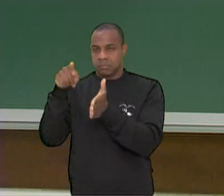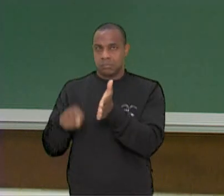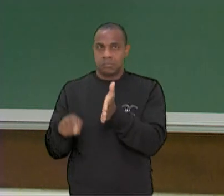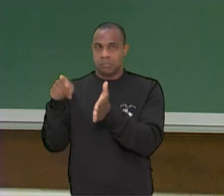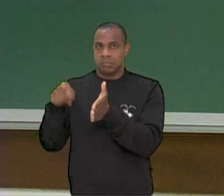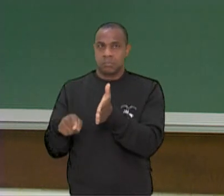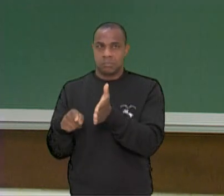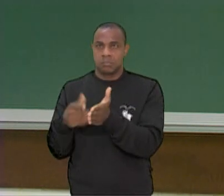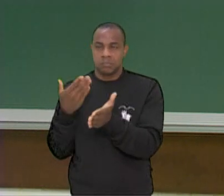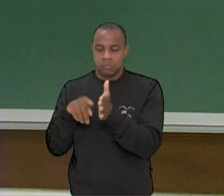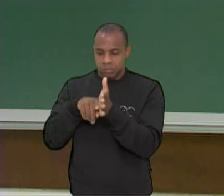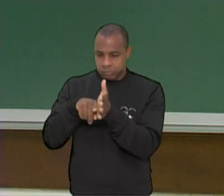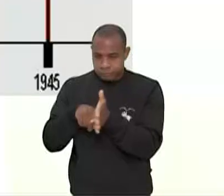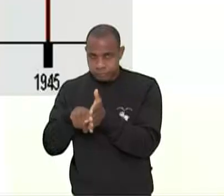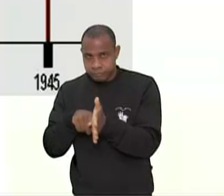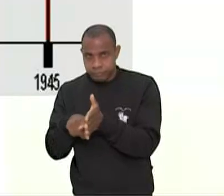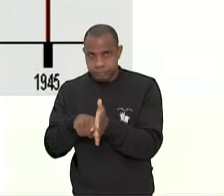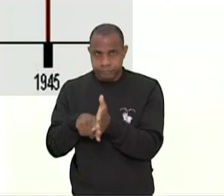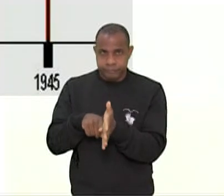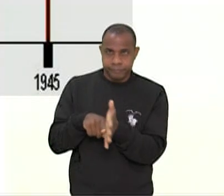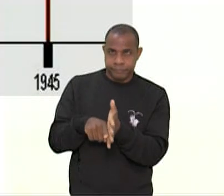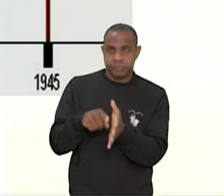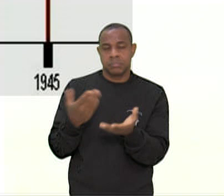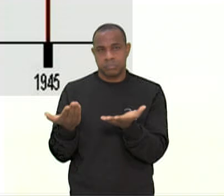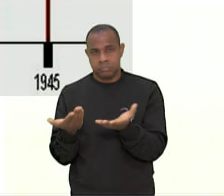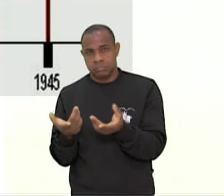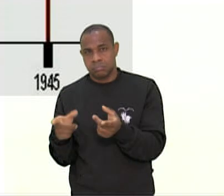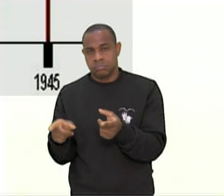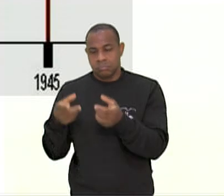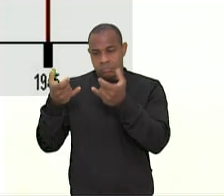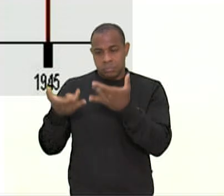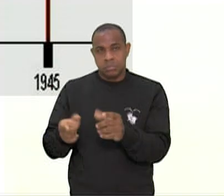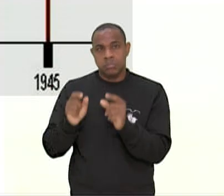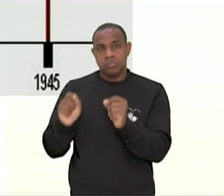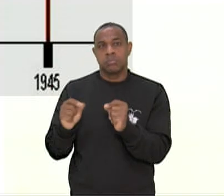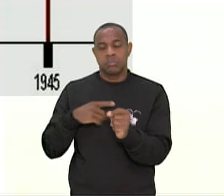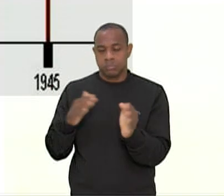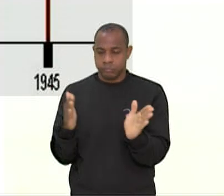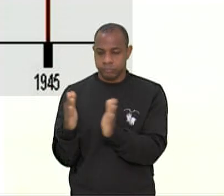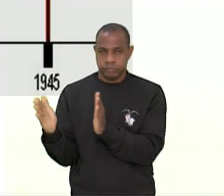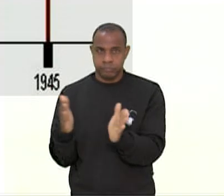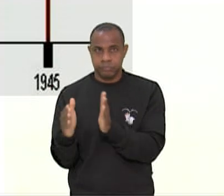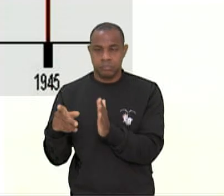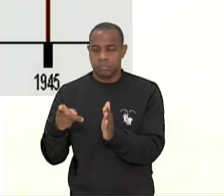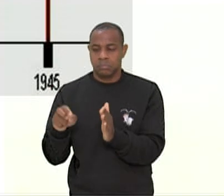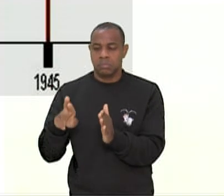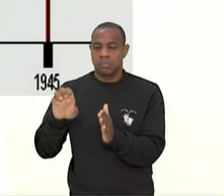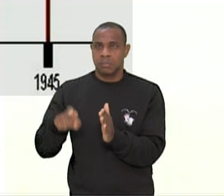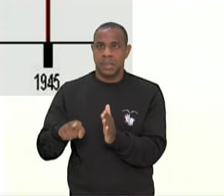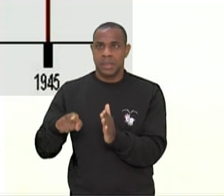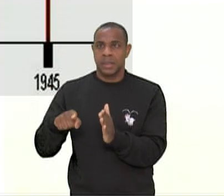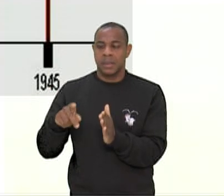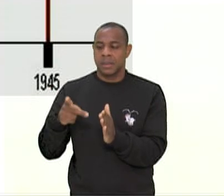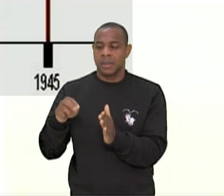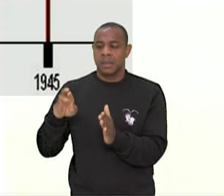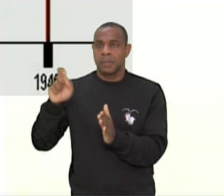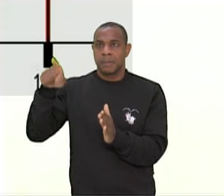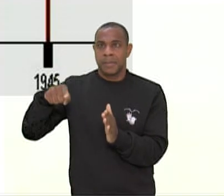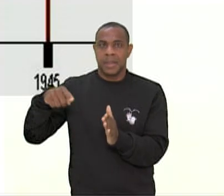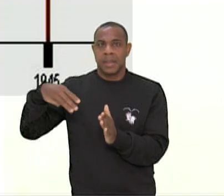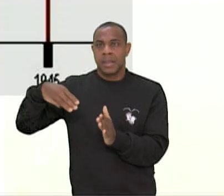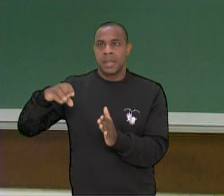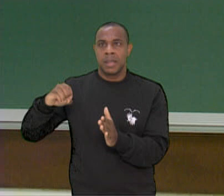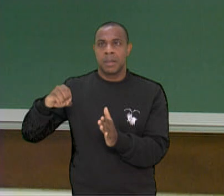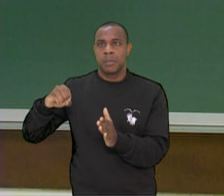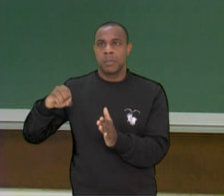Alguns estudiosos, né, alguns críticos literários, dizem que existe um período chamado pré-modernista, né? O pré-modernismo aqui então,